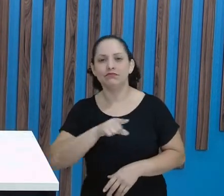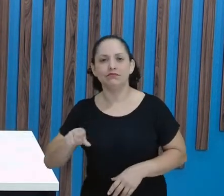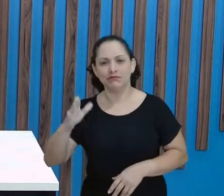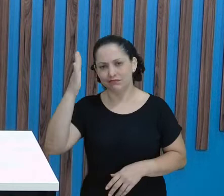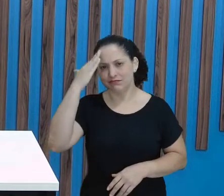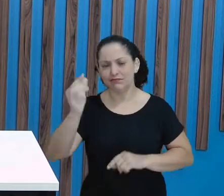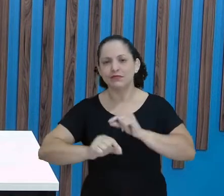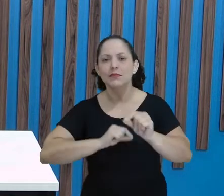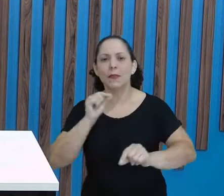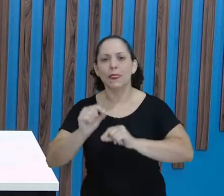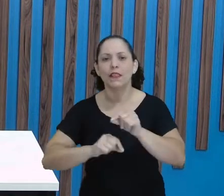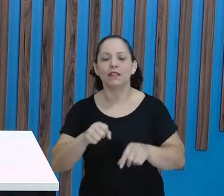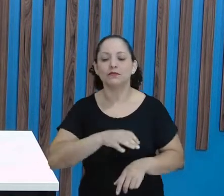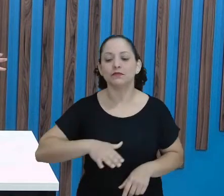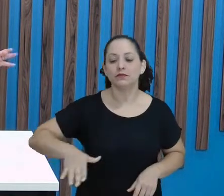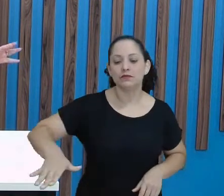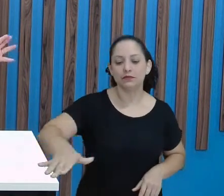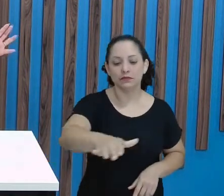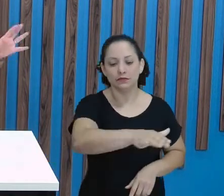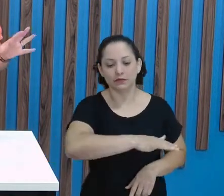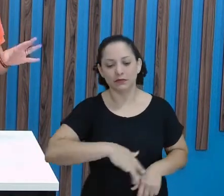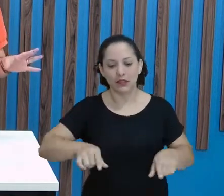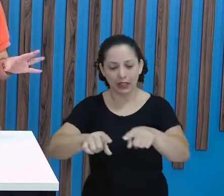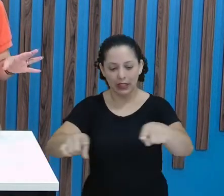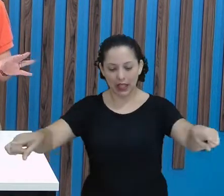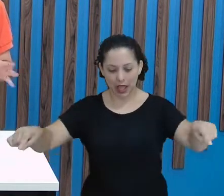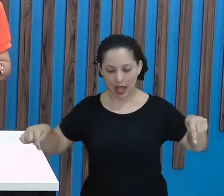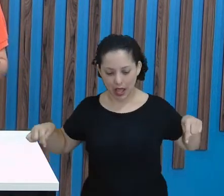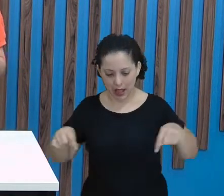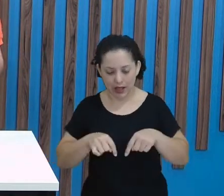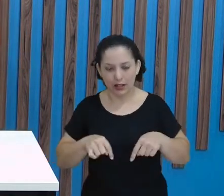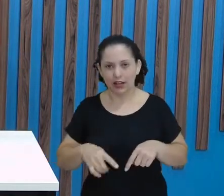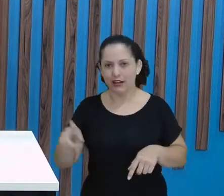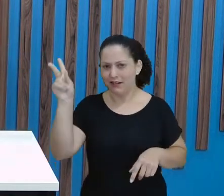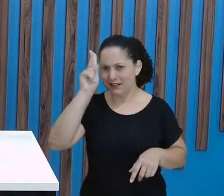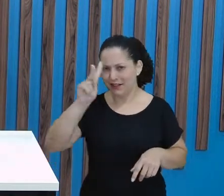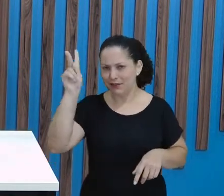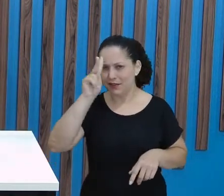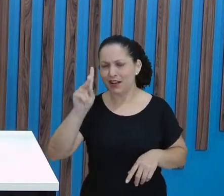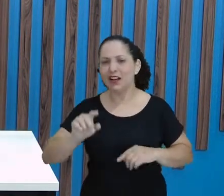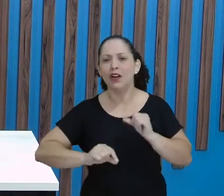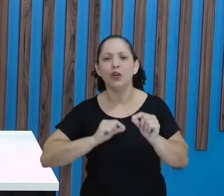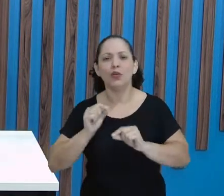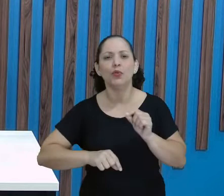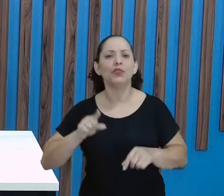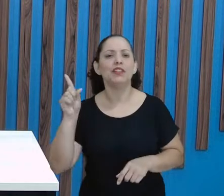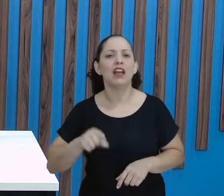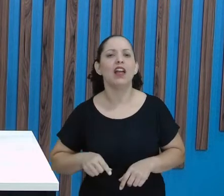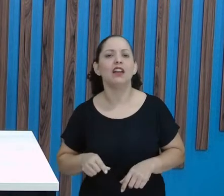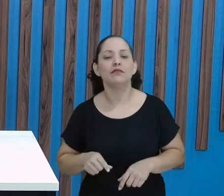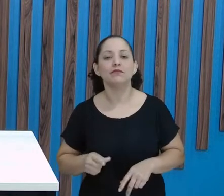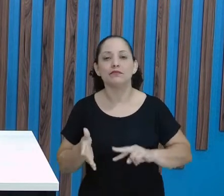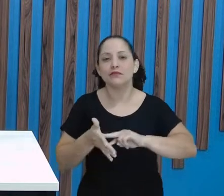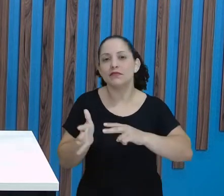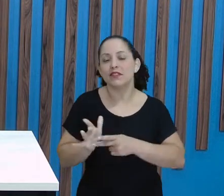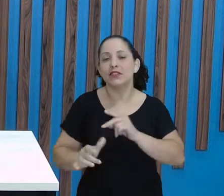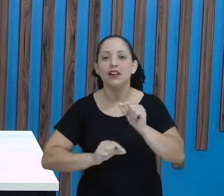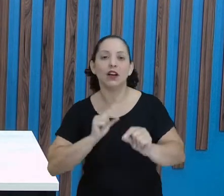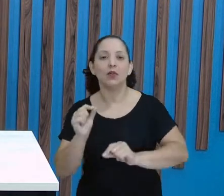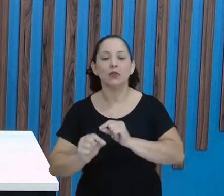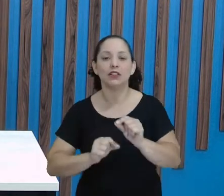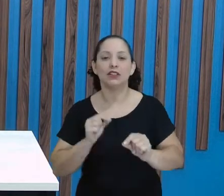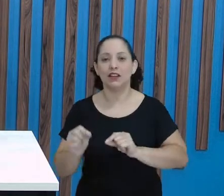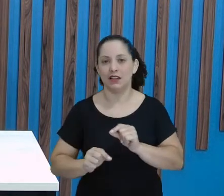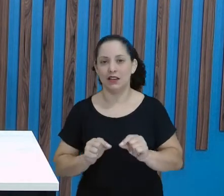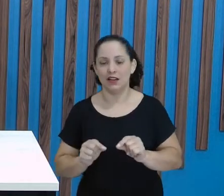que é área? Eu já falei aqui, mas será que vocês estão lembrados? Quando a gente fala de área, o que quer dizer isso? A gente vai calcular